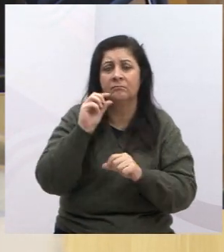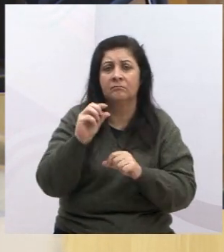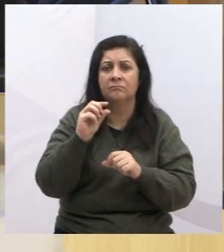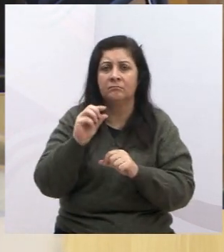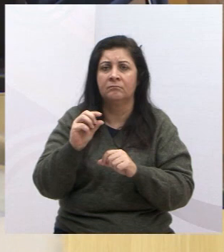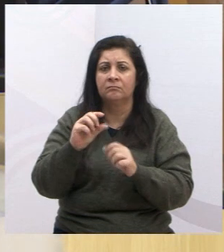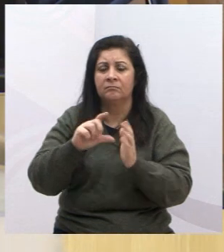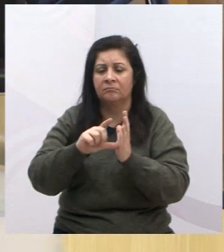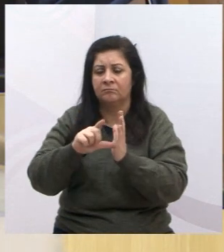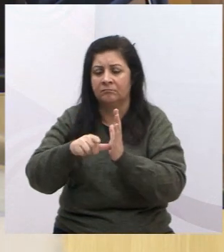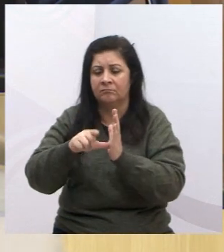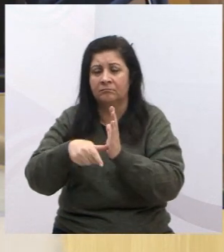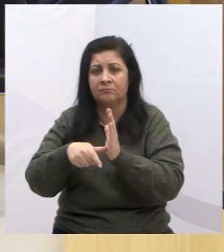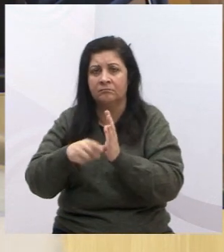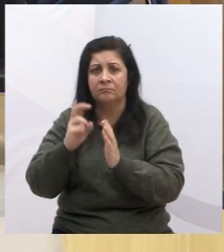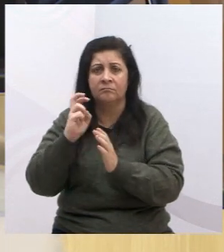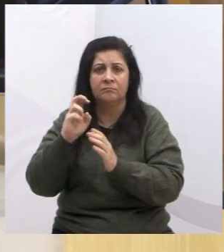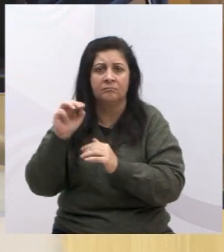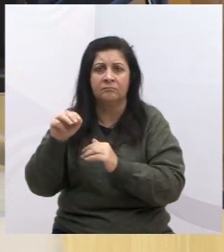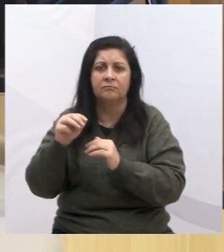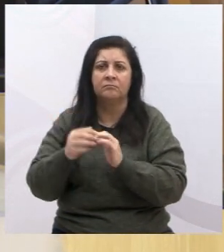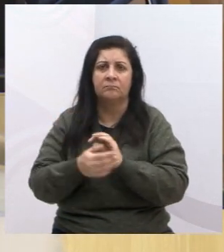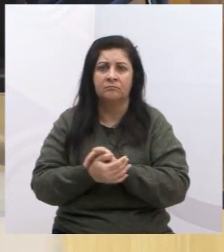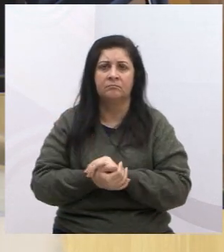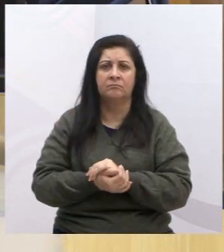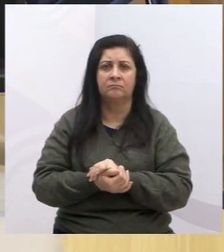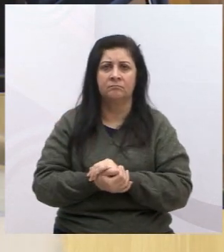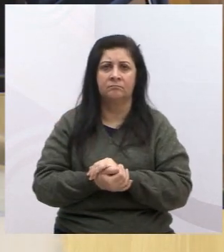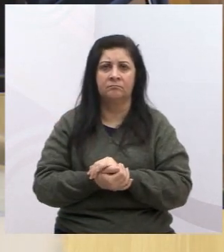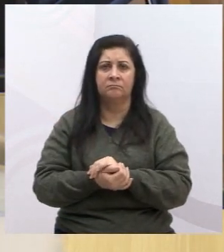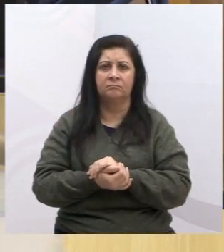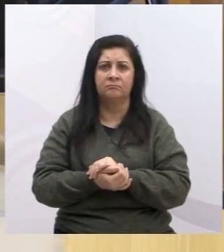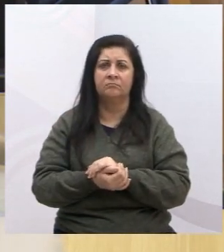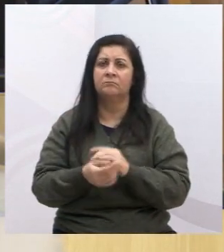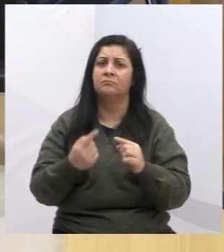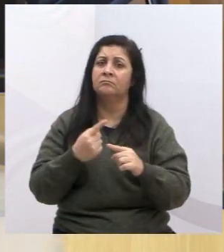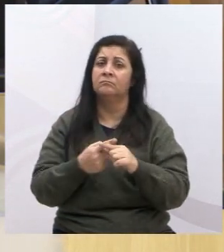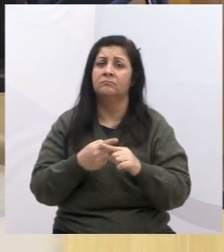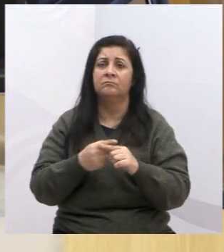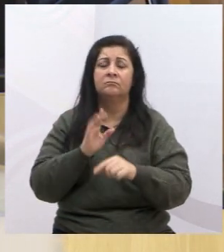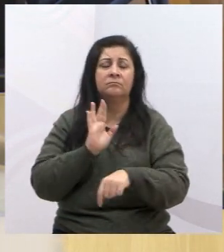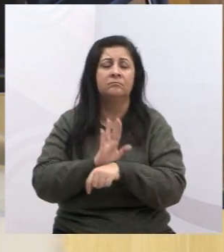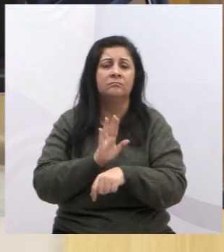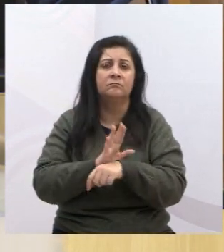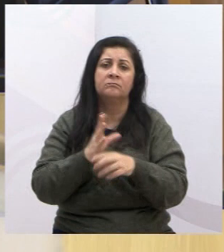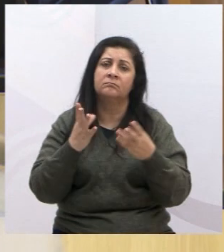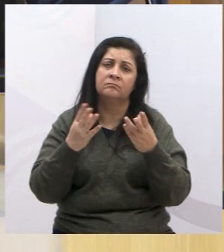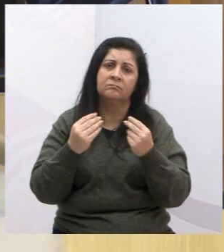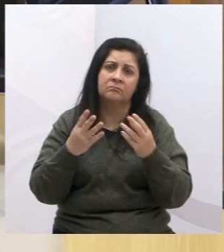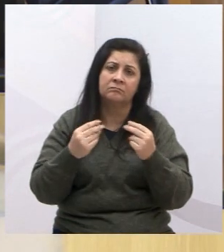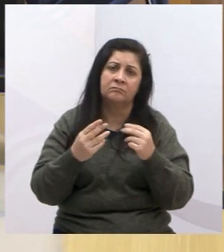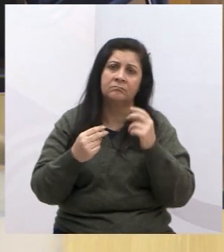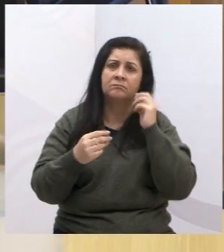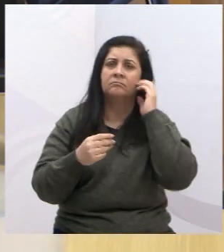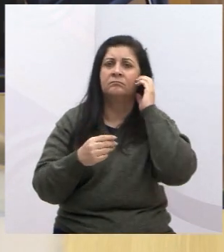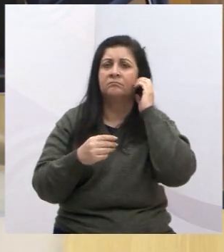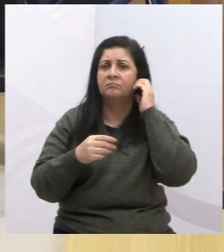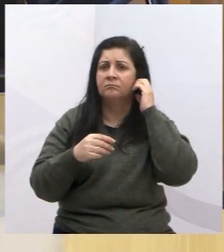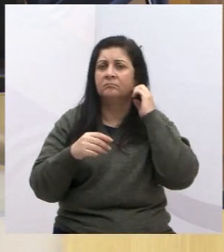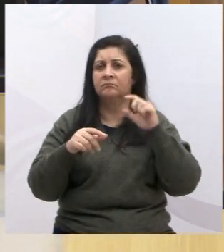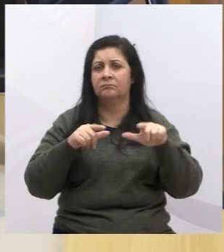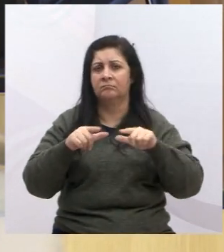horário do ponto final para as 16 horas, beneficiando assim essas trabalhadoras,